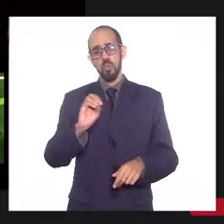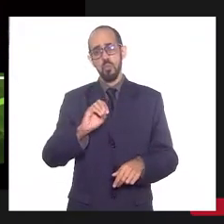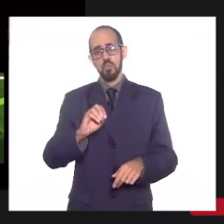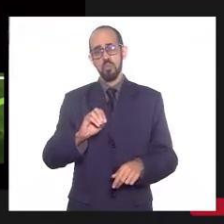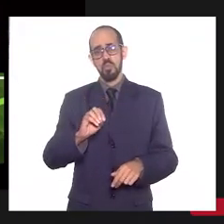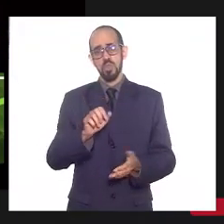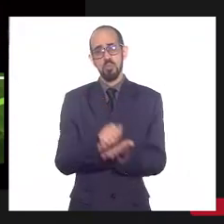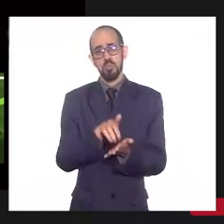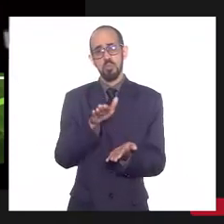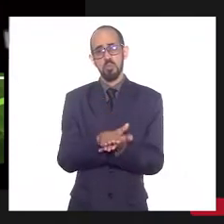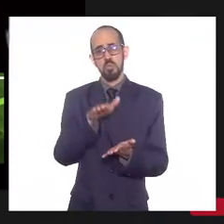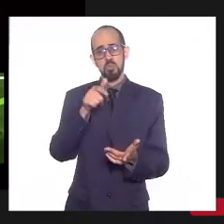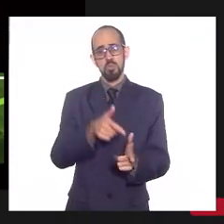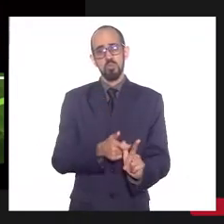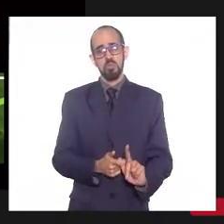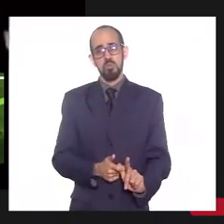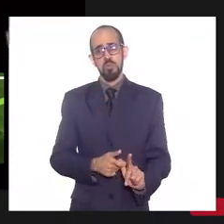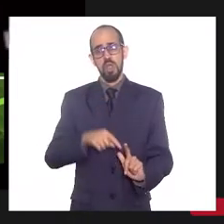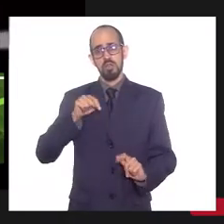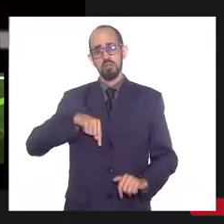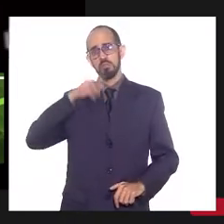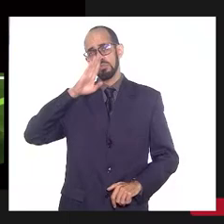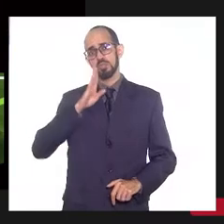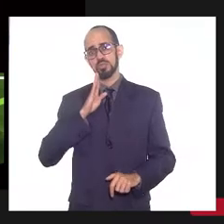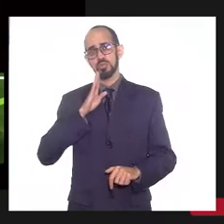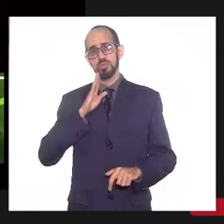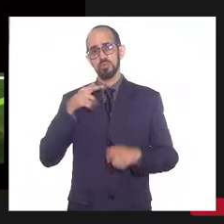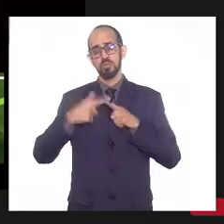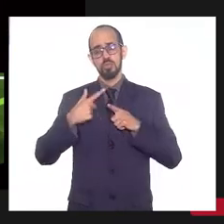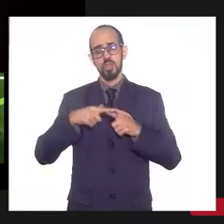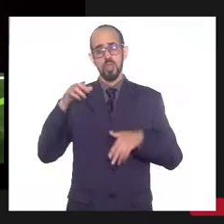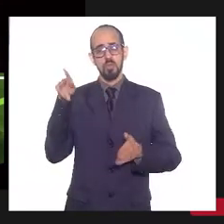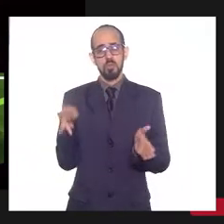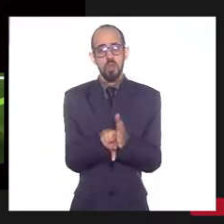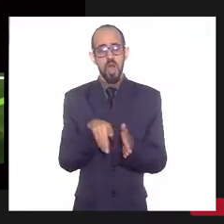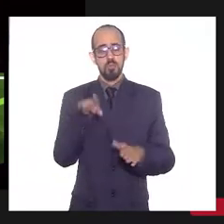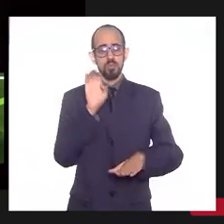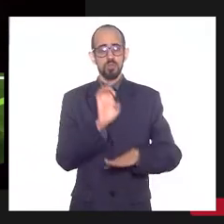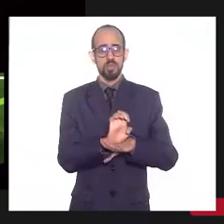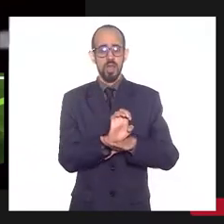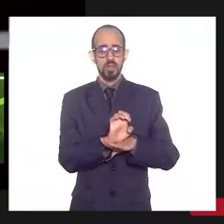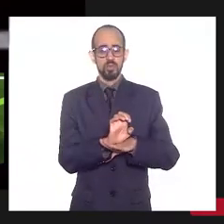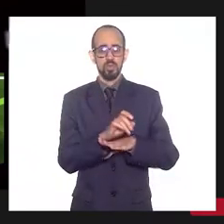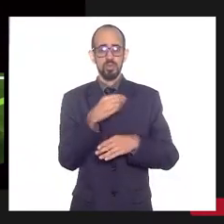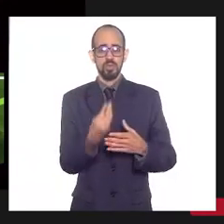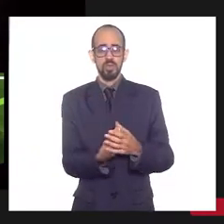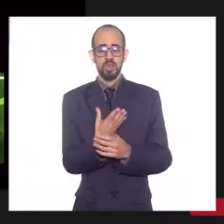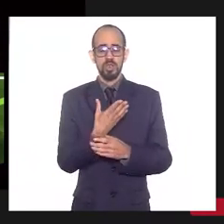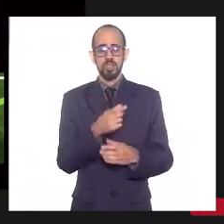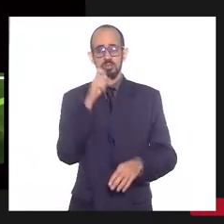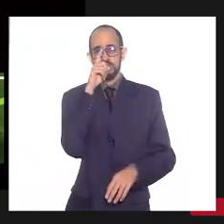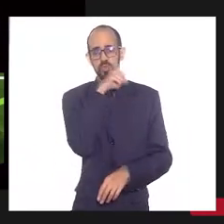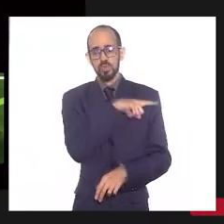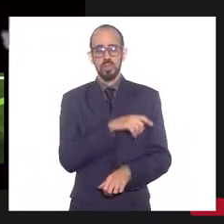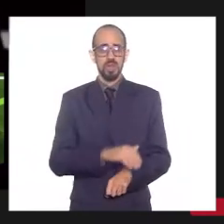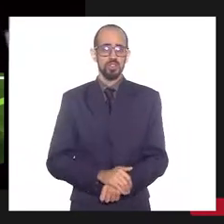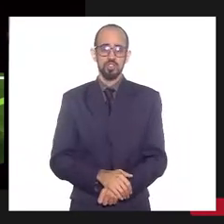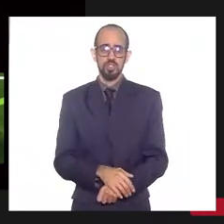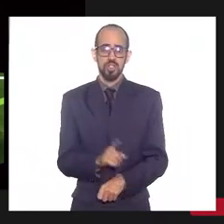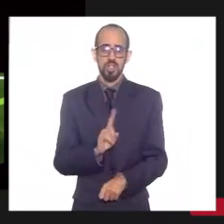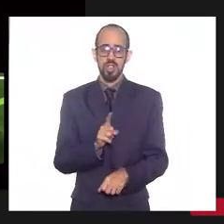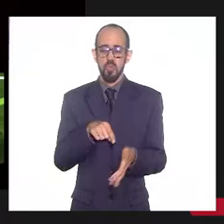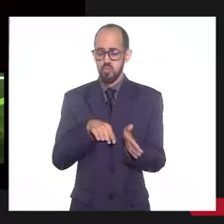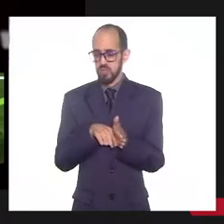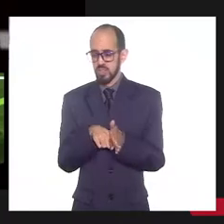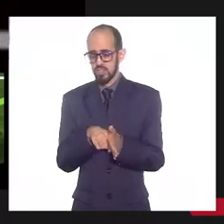Brasil e o teu estado próprio estado dificulta né não há cura não